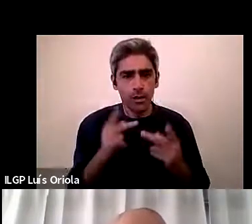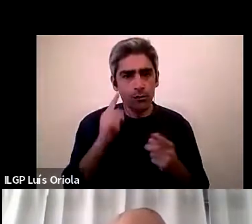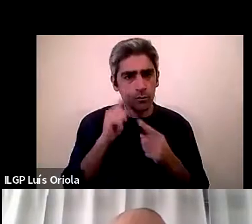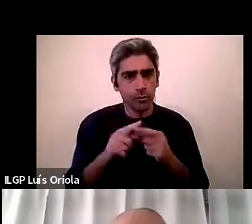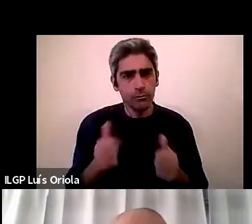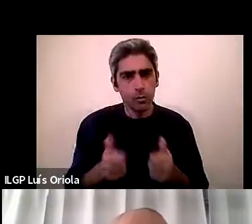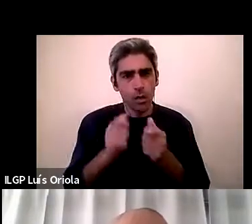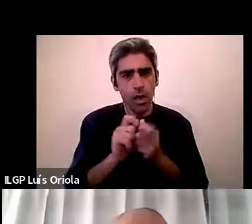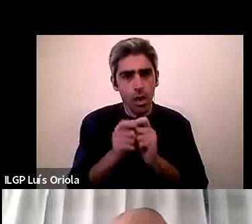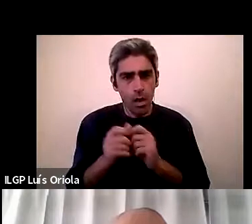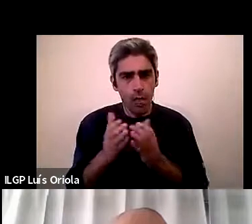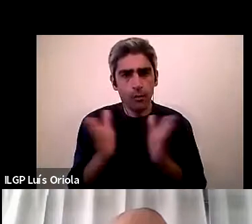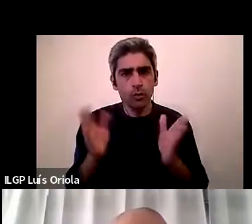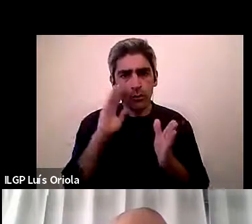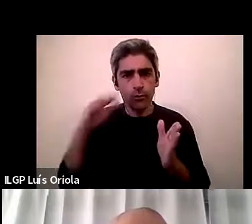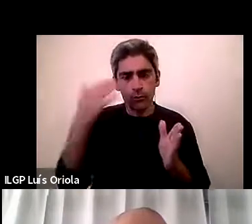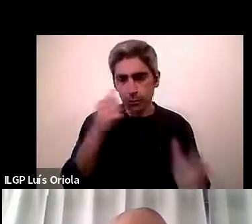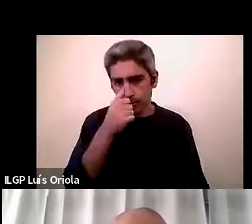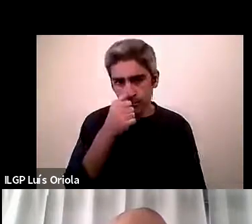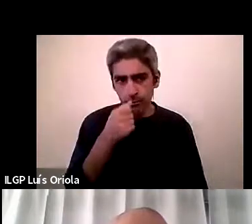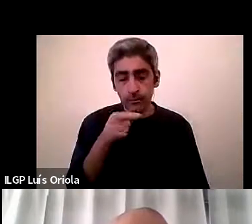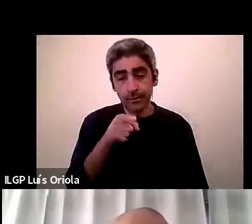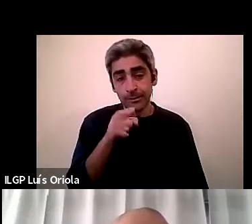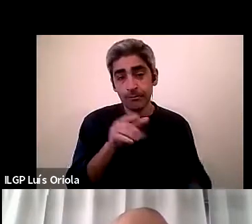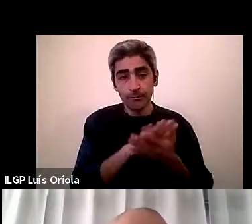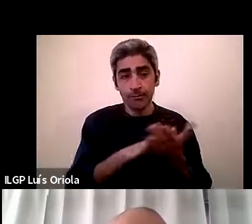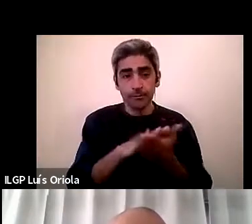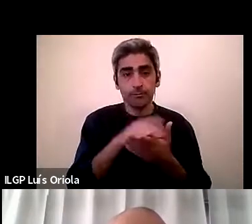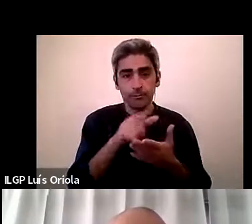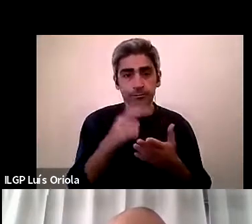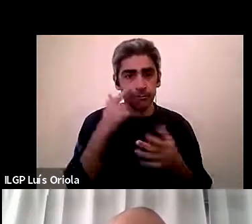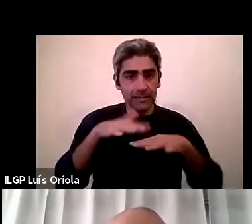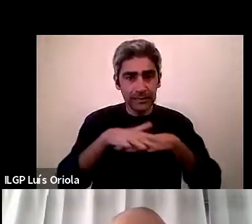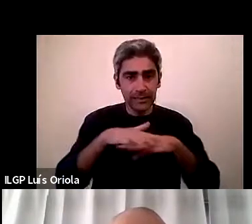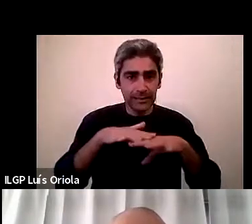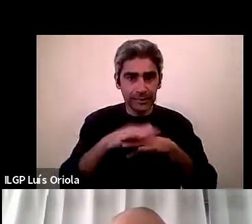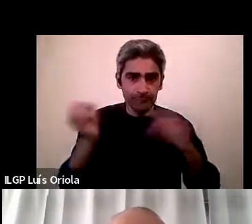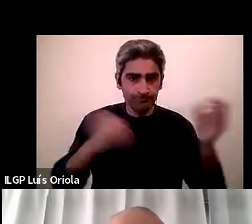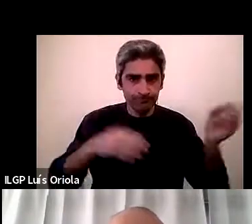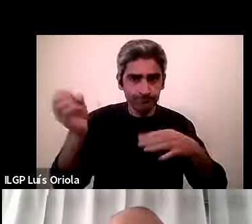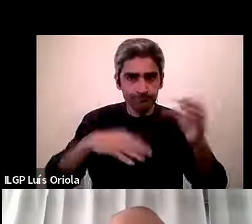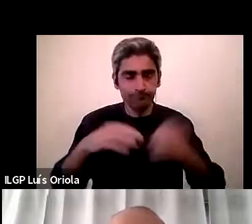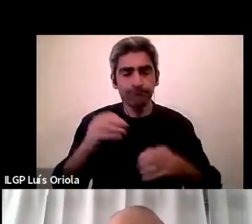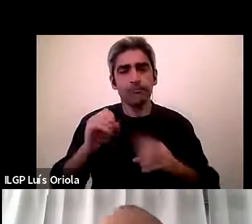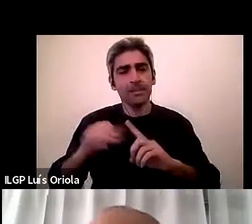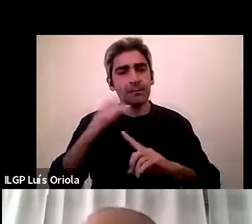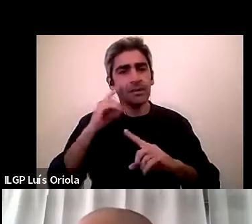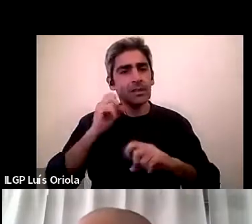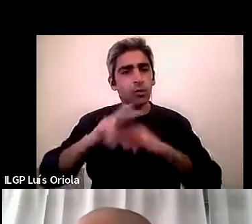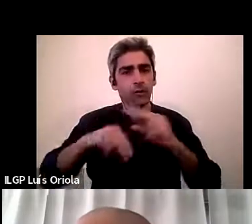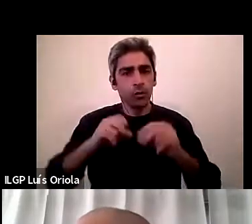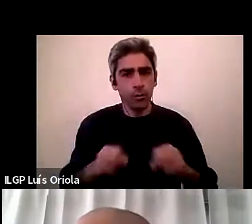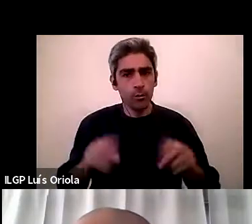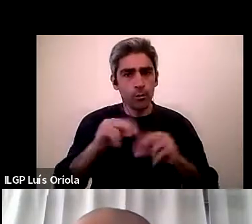e abertura ao futuro. E é com base no trabalho desta rede e nos princípios do inovador público que surge